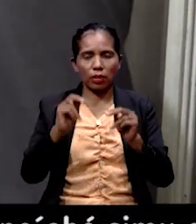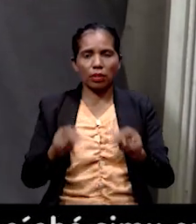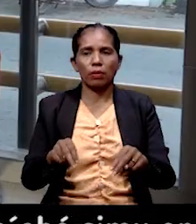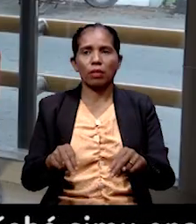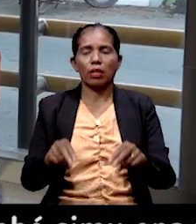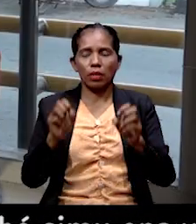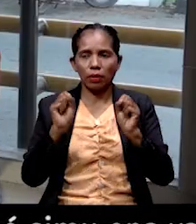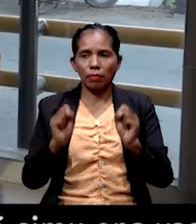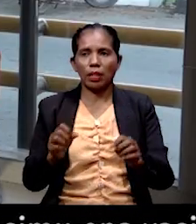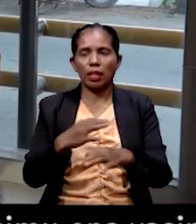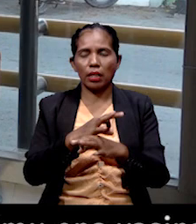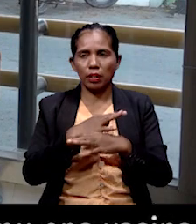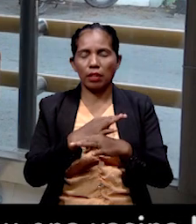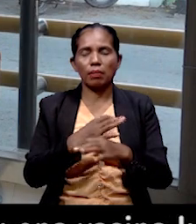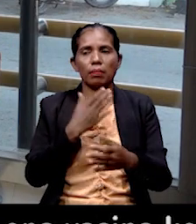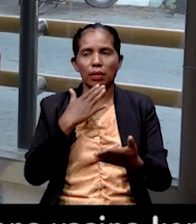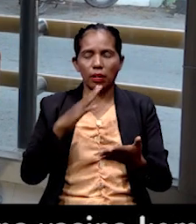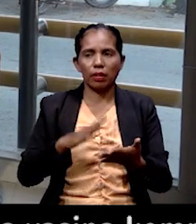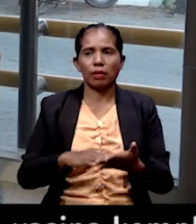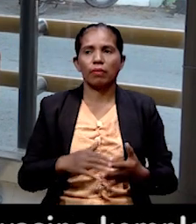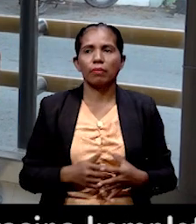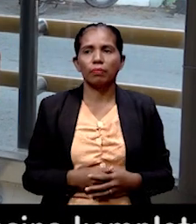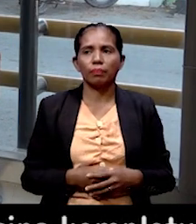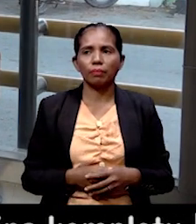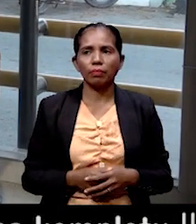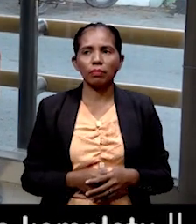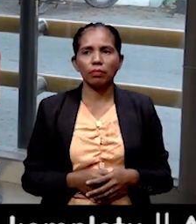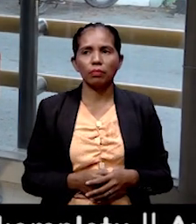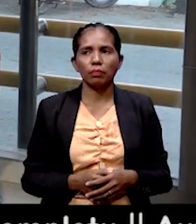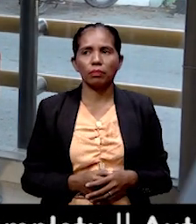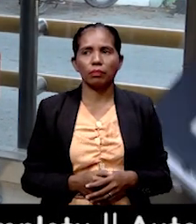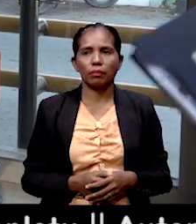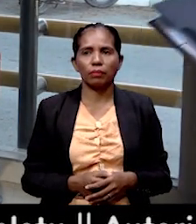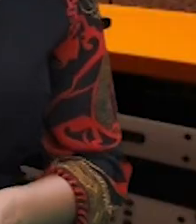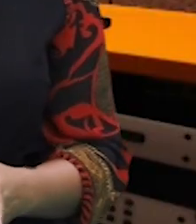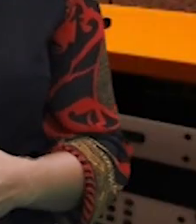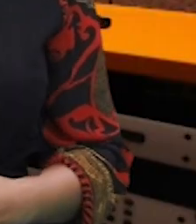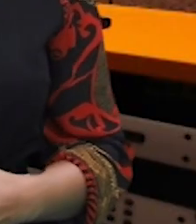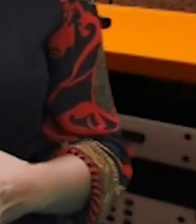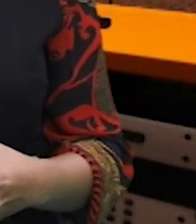a tu bele hadia buat nebe at. Fátima Pereira, Elugaio, Giamen.